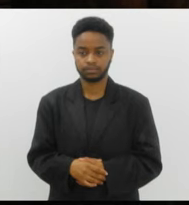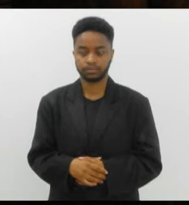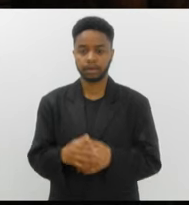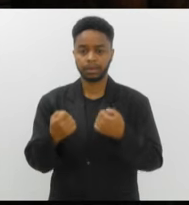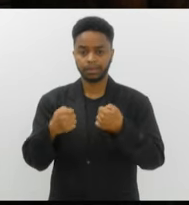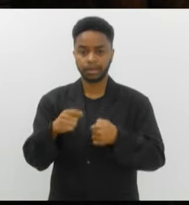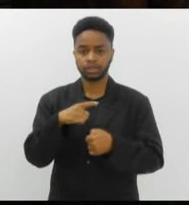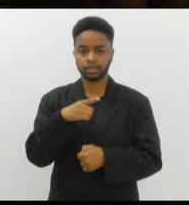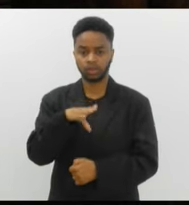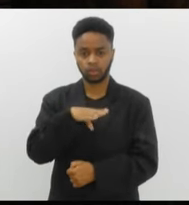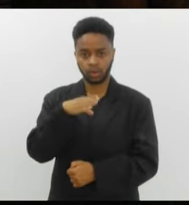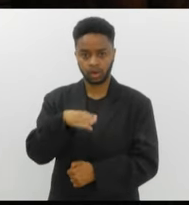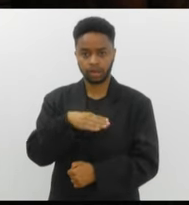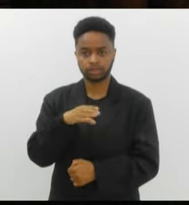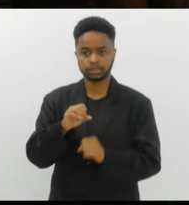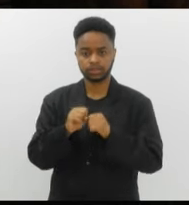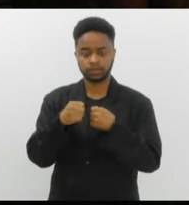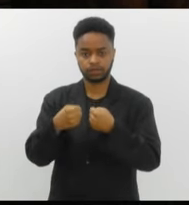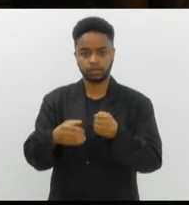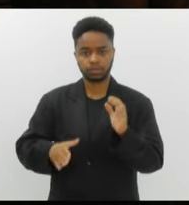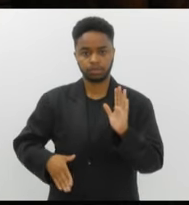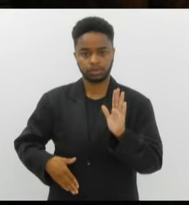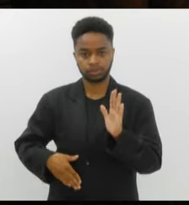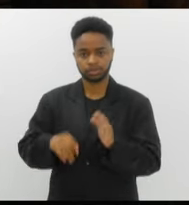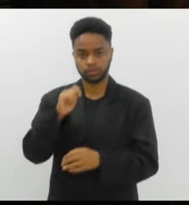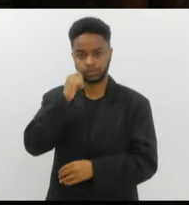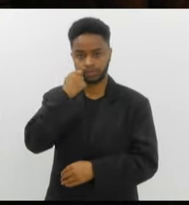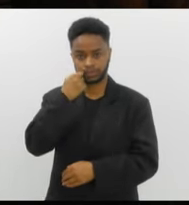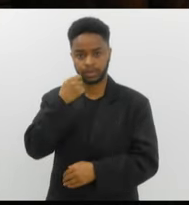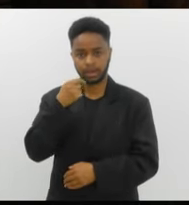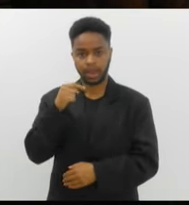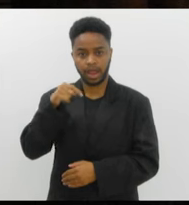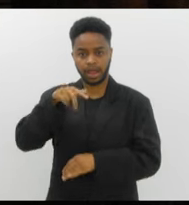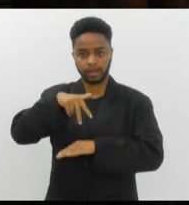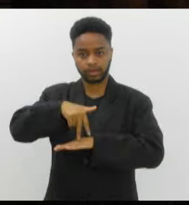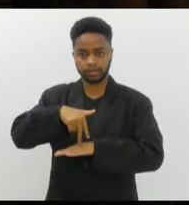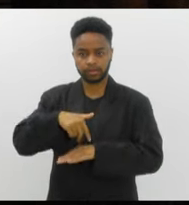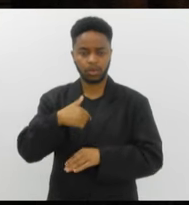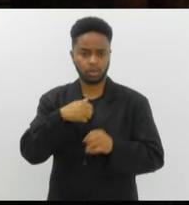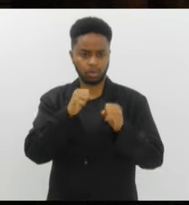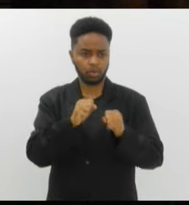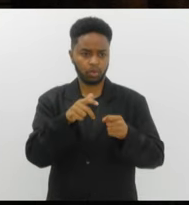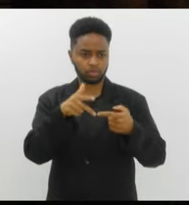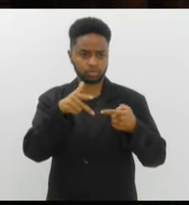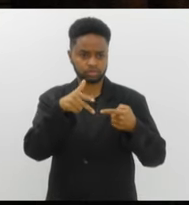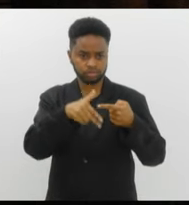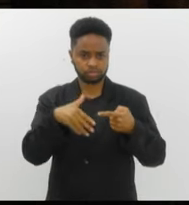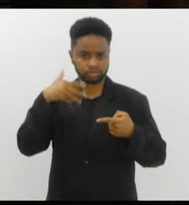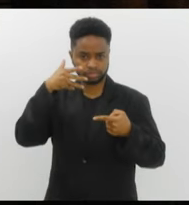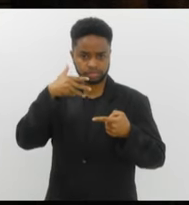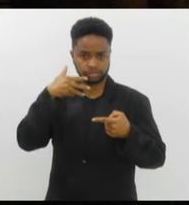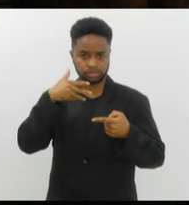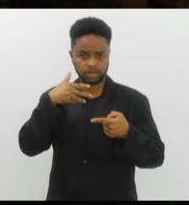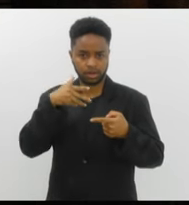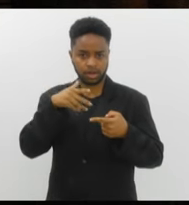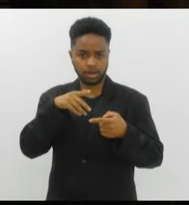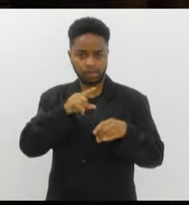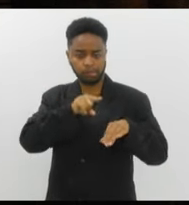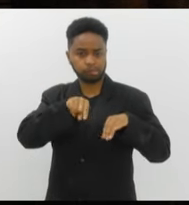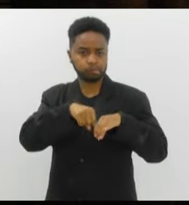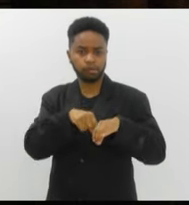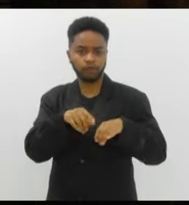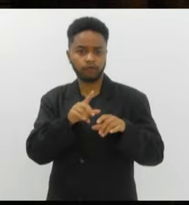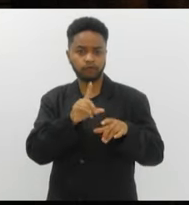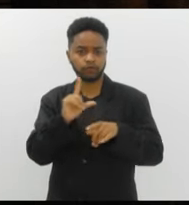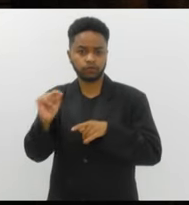vir defender o bandido do Eduardo Paes nessa tribuna. Me permite uma parte, presidente? Pô, não. Botou o rabo entre as pernas e foi embora, não sabe nem